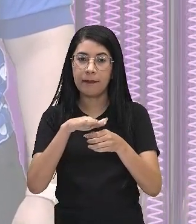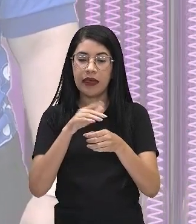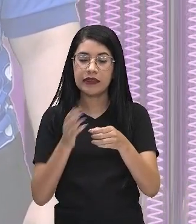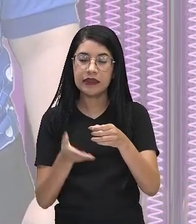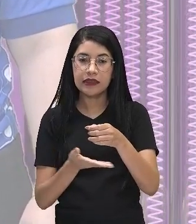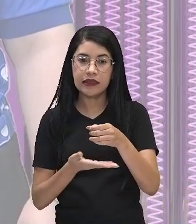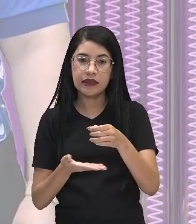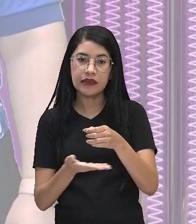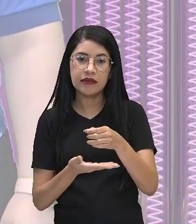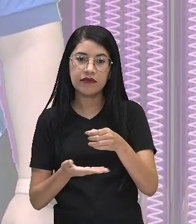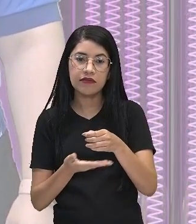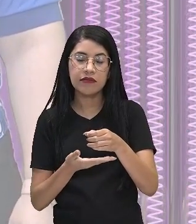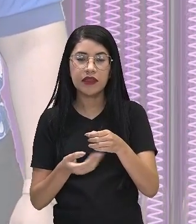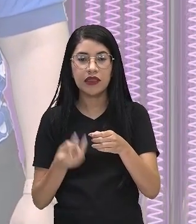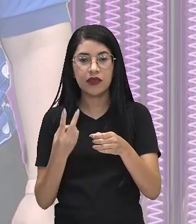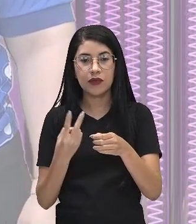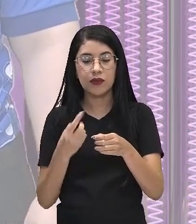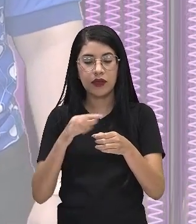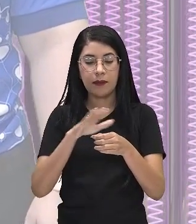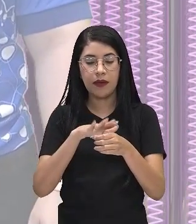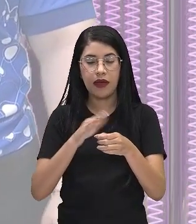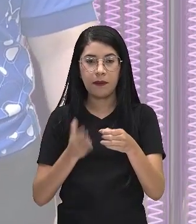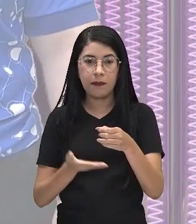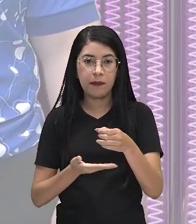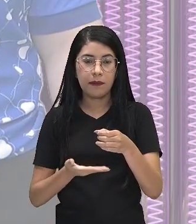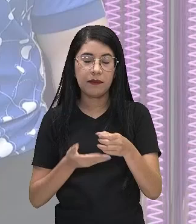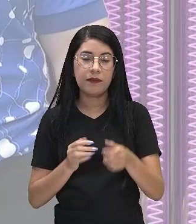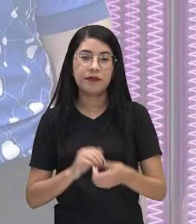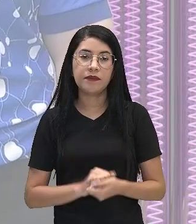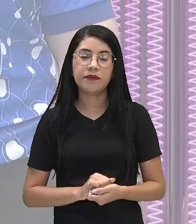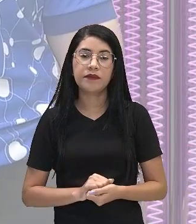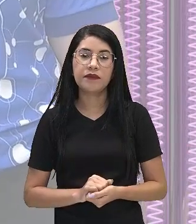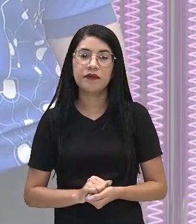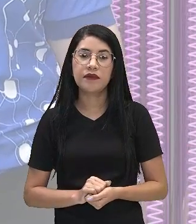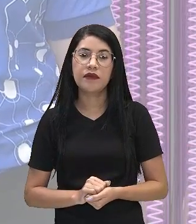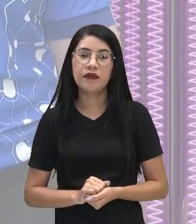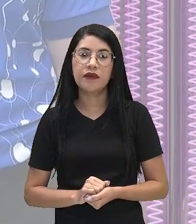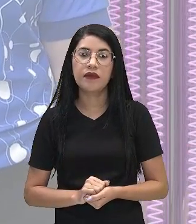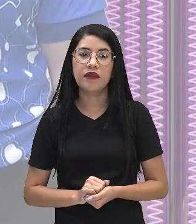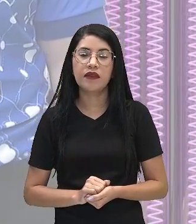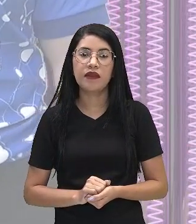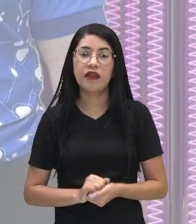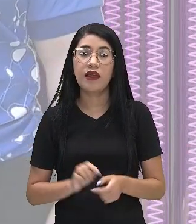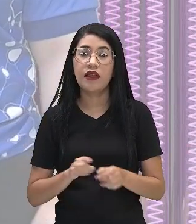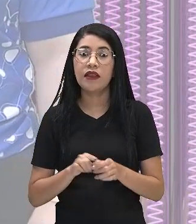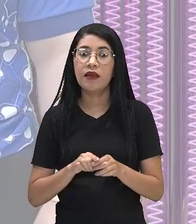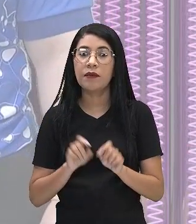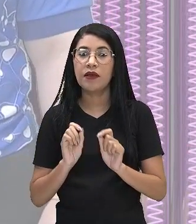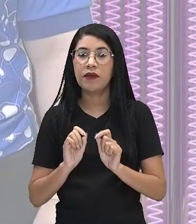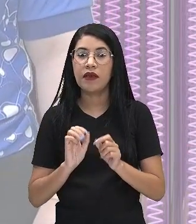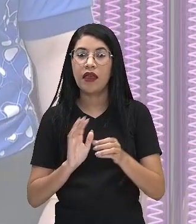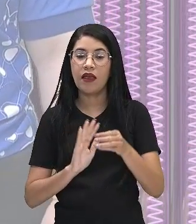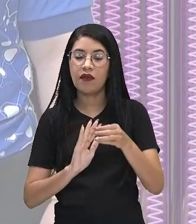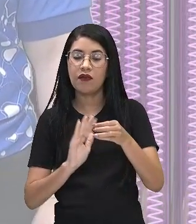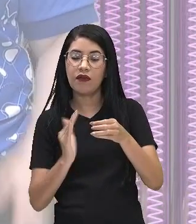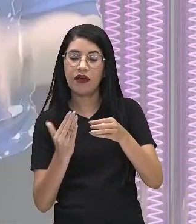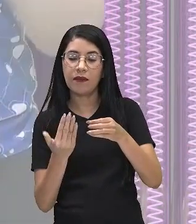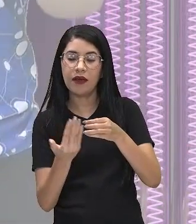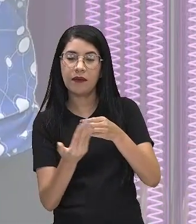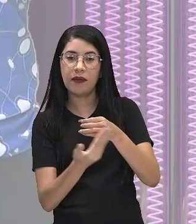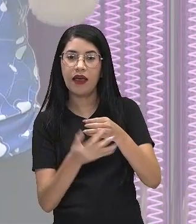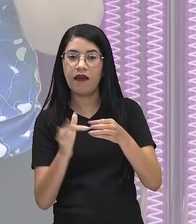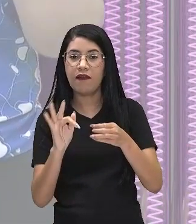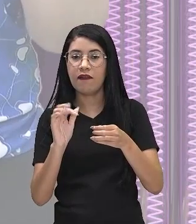de cima, né, e a base ali de baixo, né? E também vai ter face, né? A face lateral